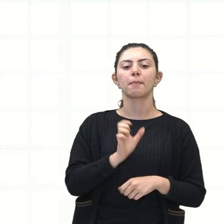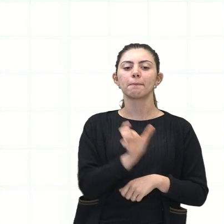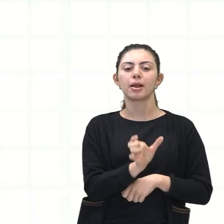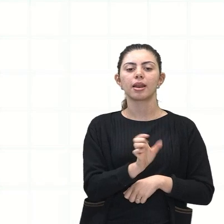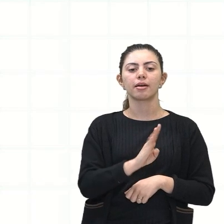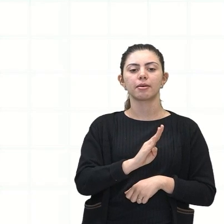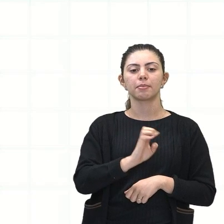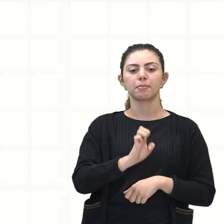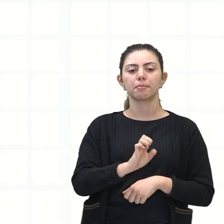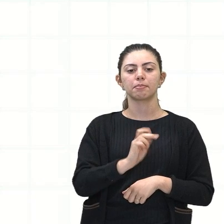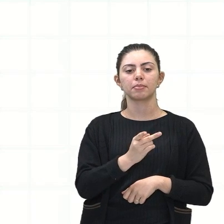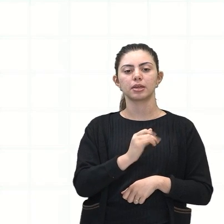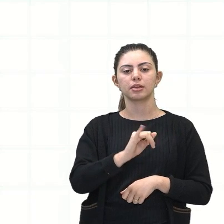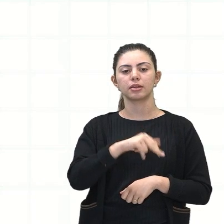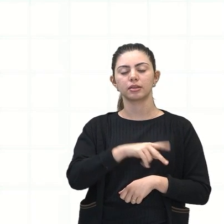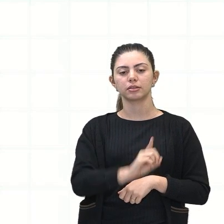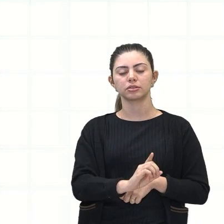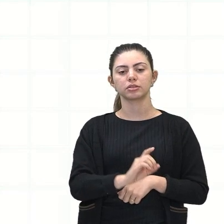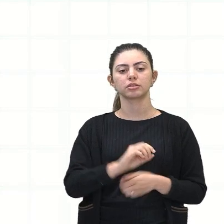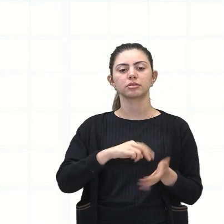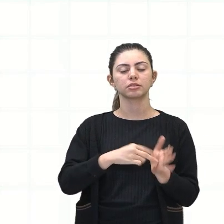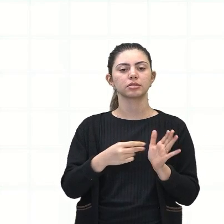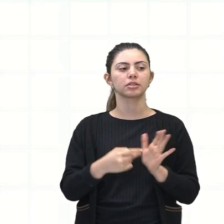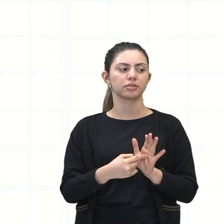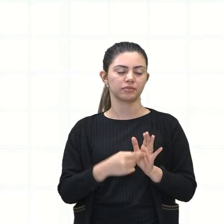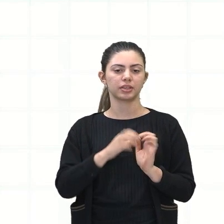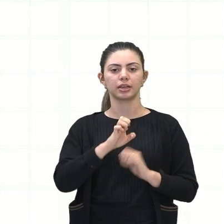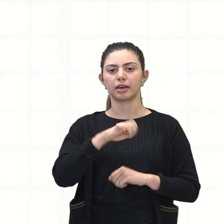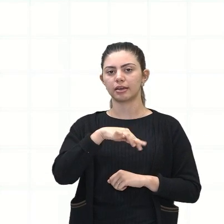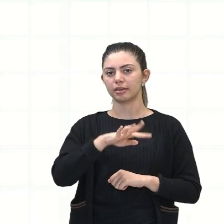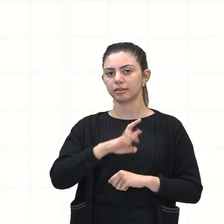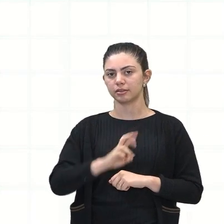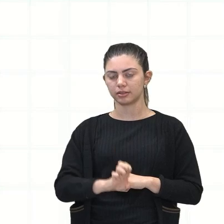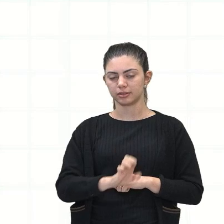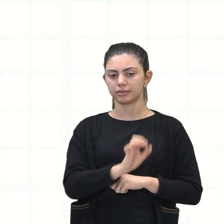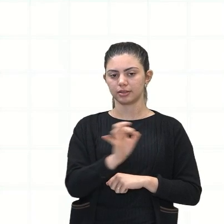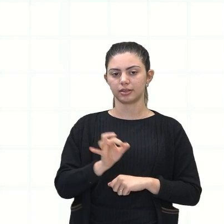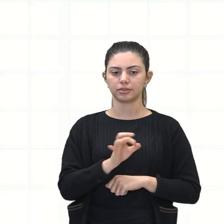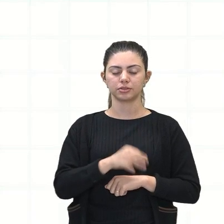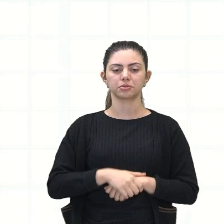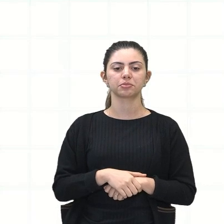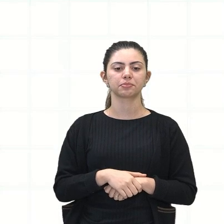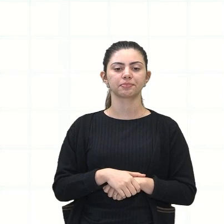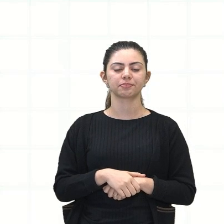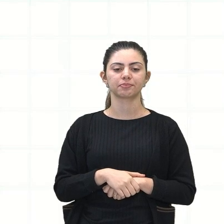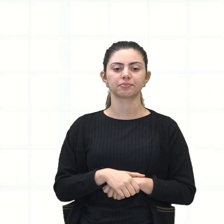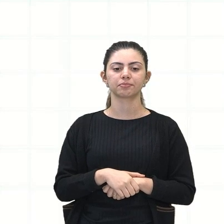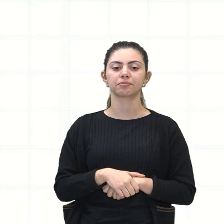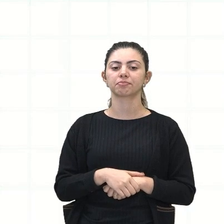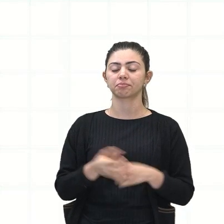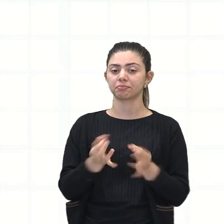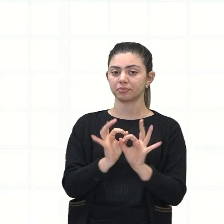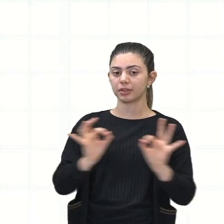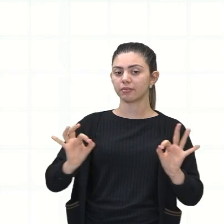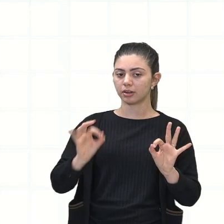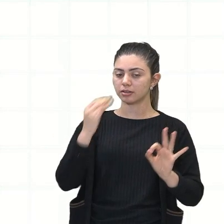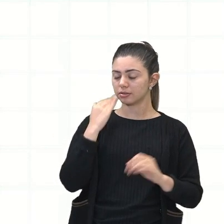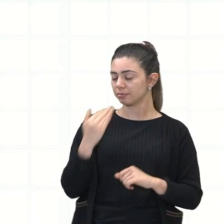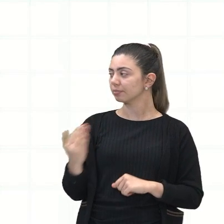behind, behind, que é entre, ok? E aqui, come here,